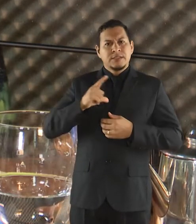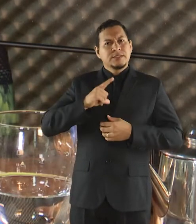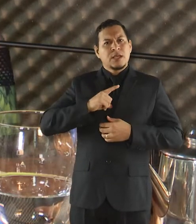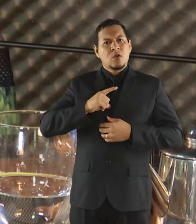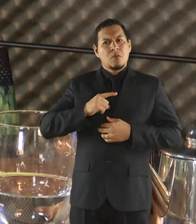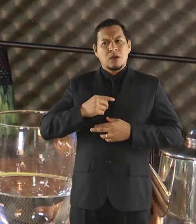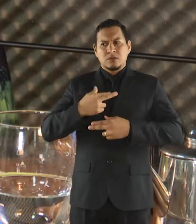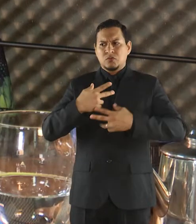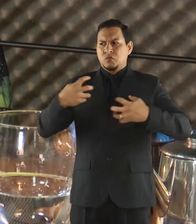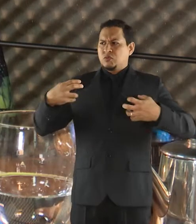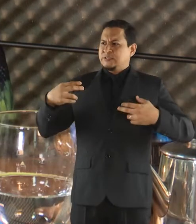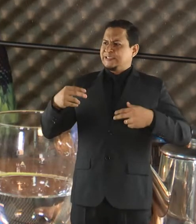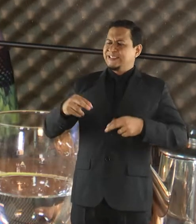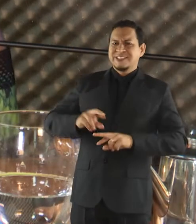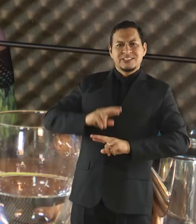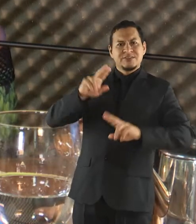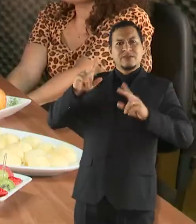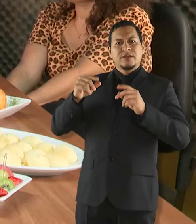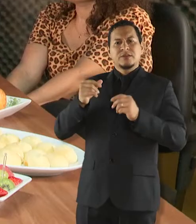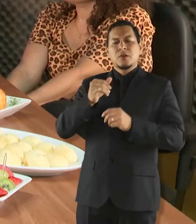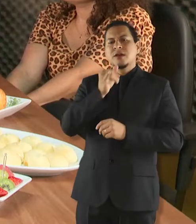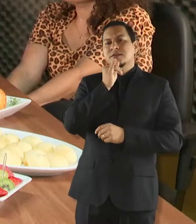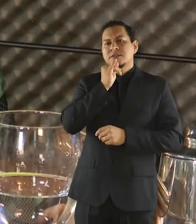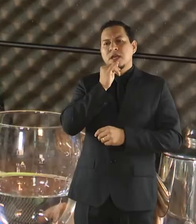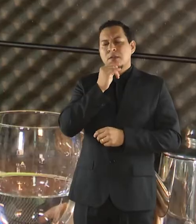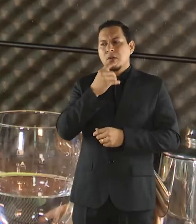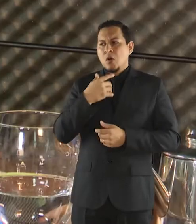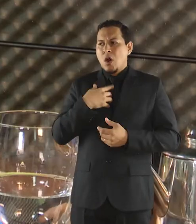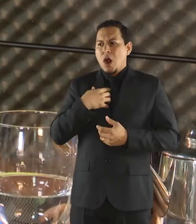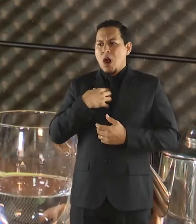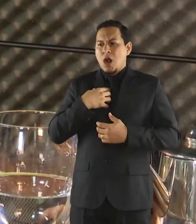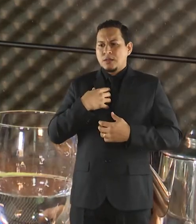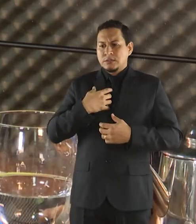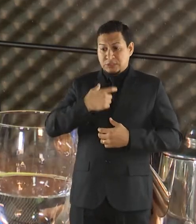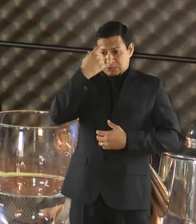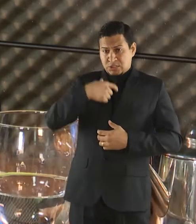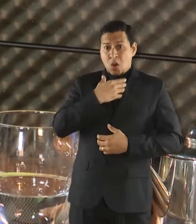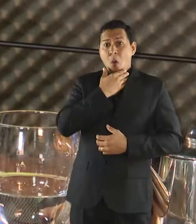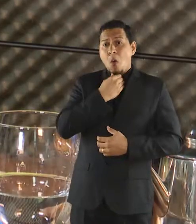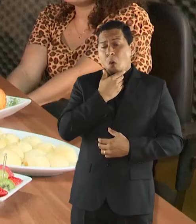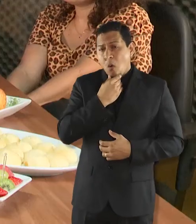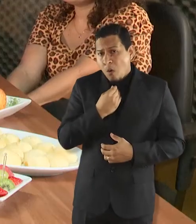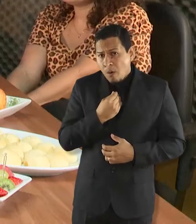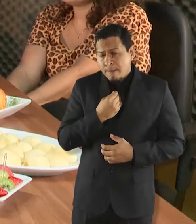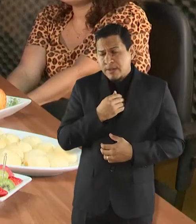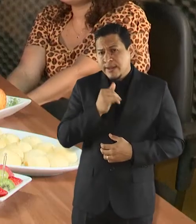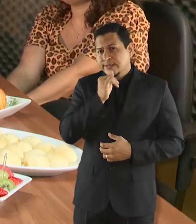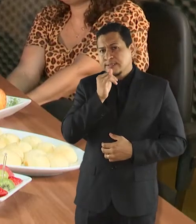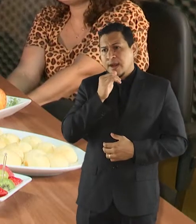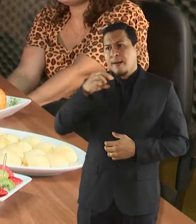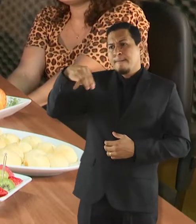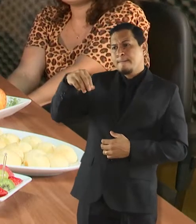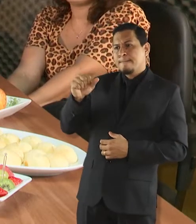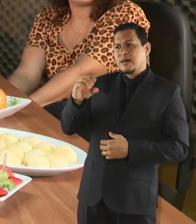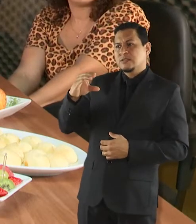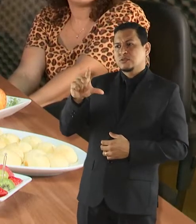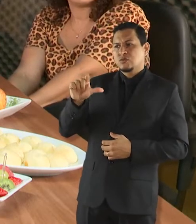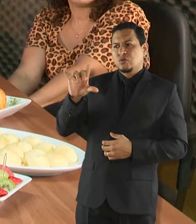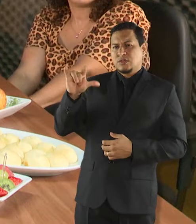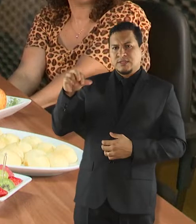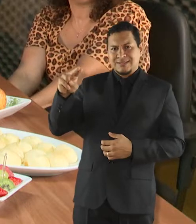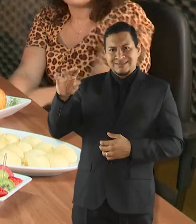masculinidade dele de uma forma extremamente frágil, né? Aí, ó, pra vocês. A masculinidade Meninos do aí. homem é